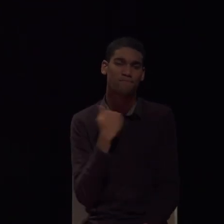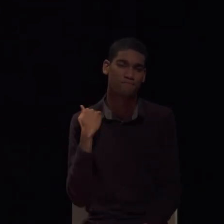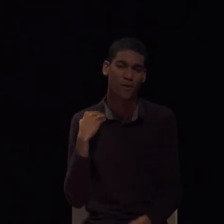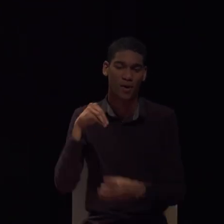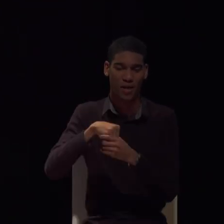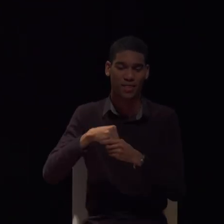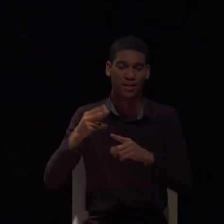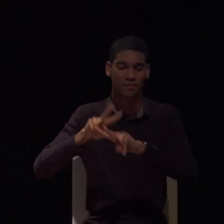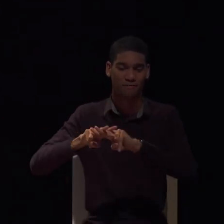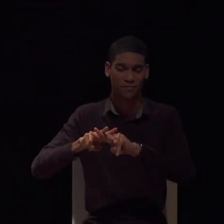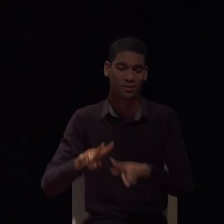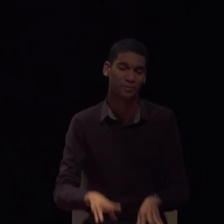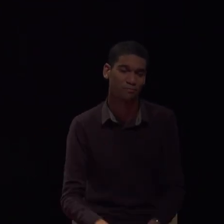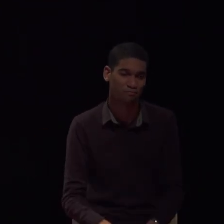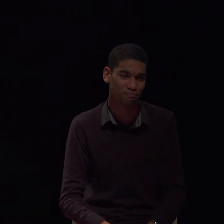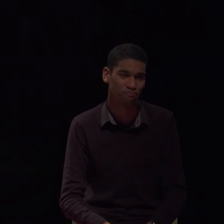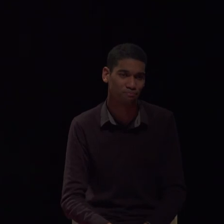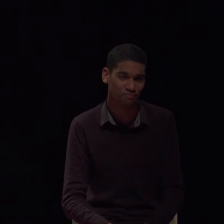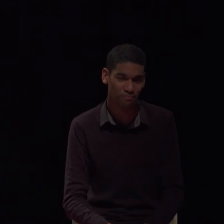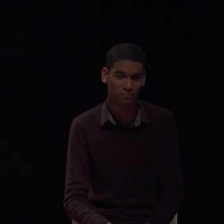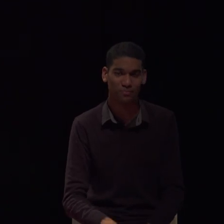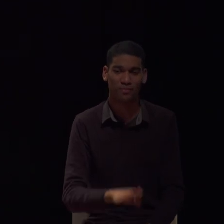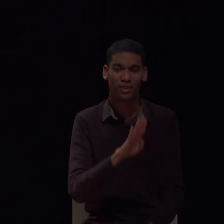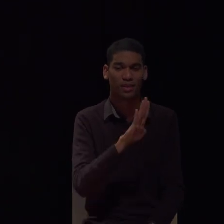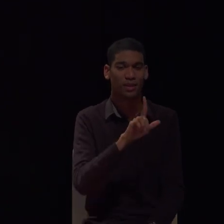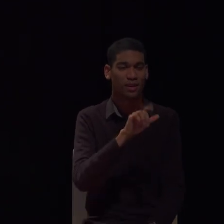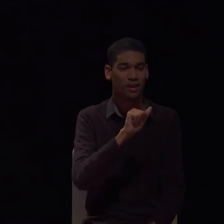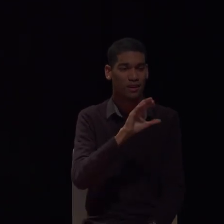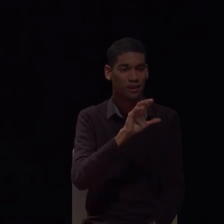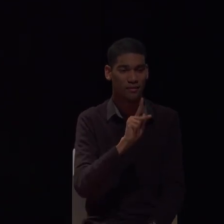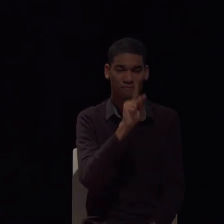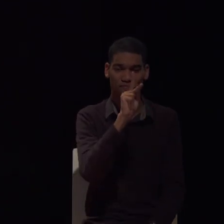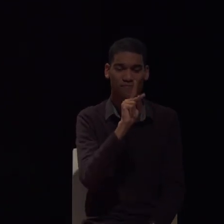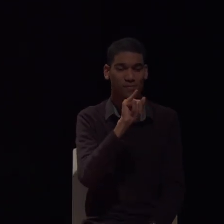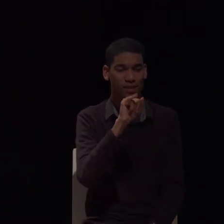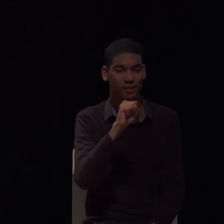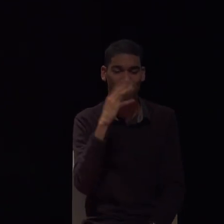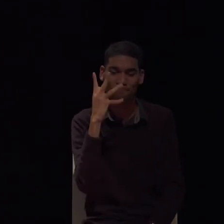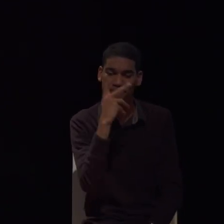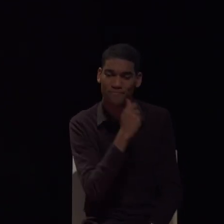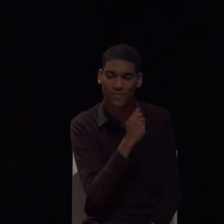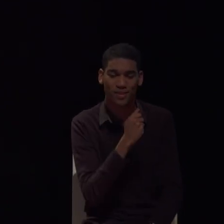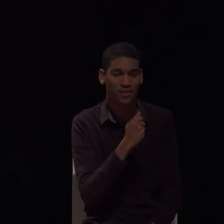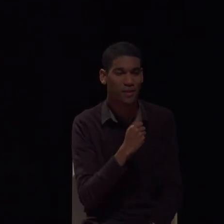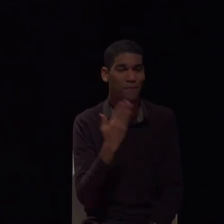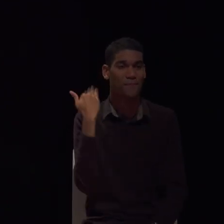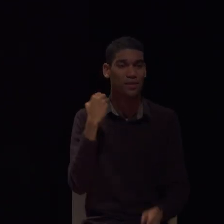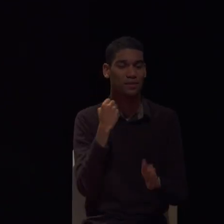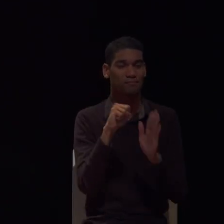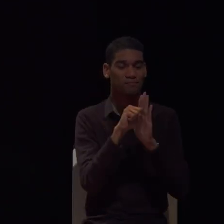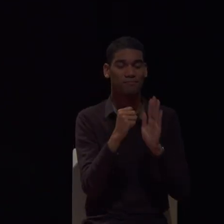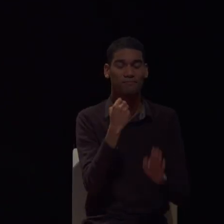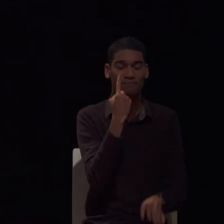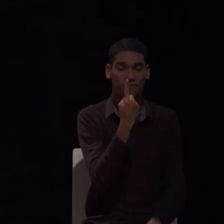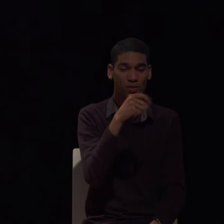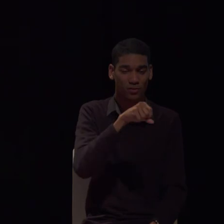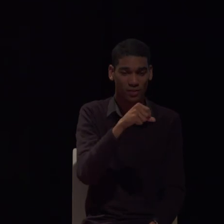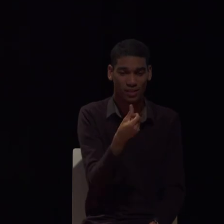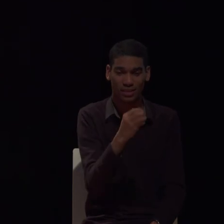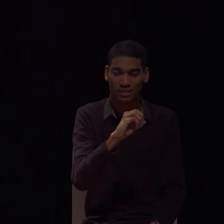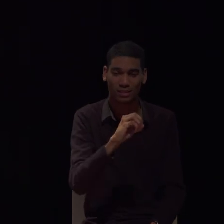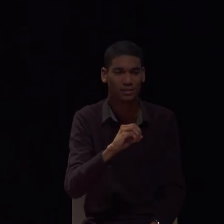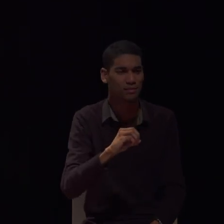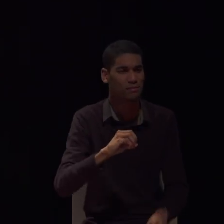dentro da prisão e blackpool também também era o mote dos anos 70 para nós negros né